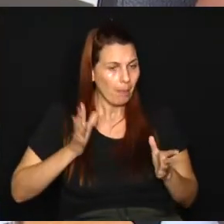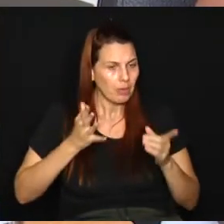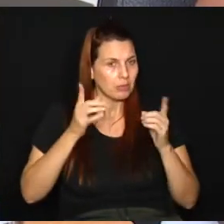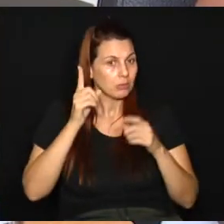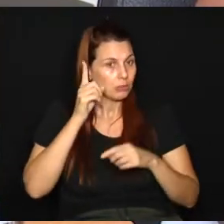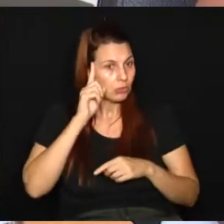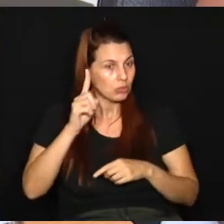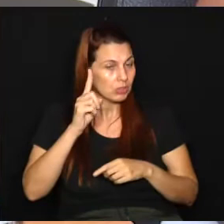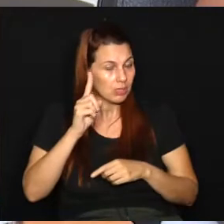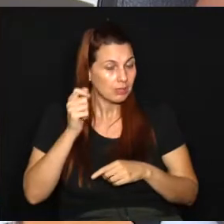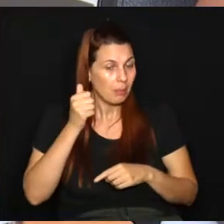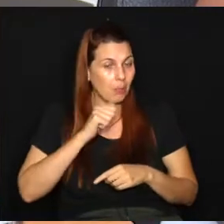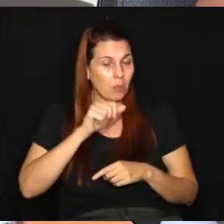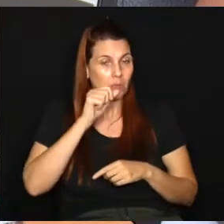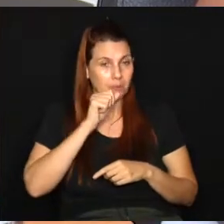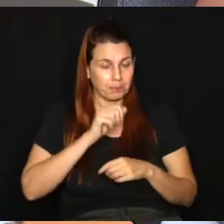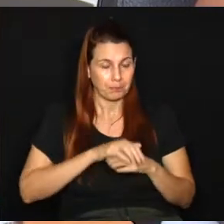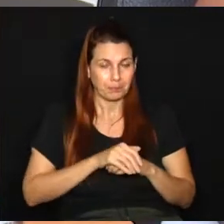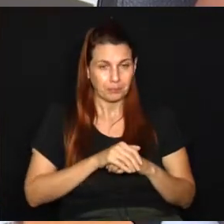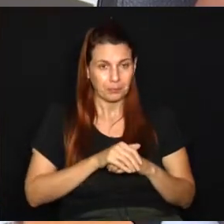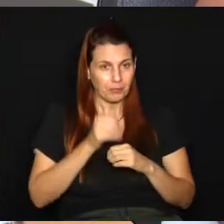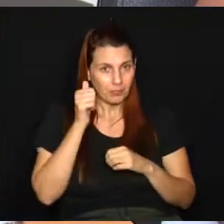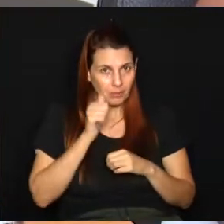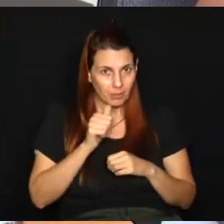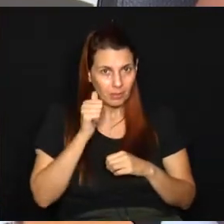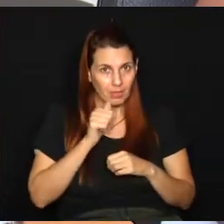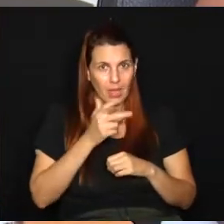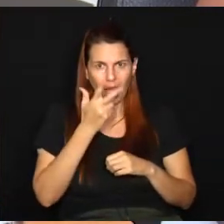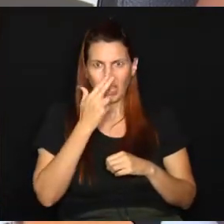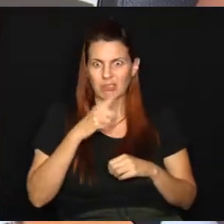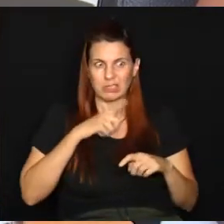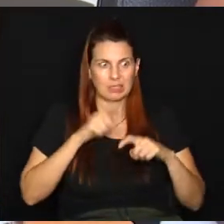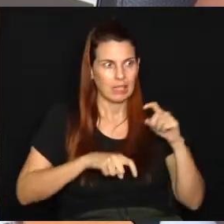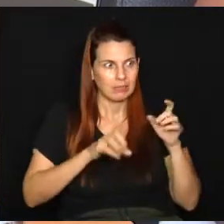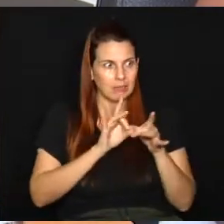só a loucura que vai ser. Acho que vai rolar até sexo ao vivo, né?